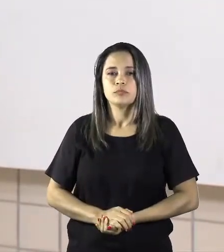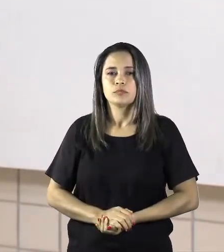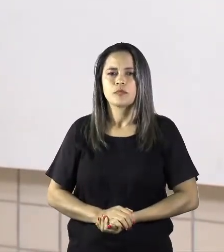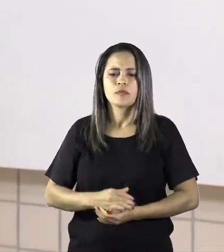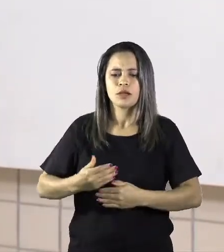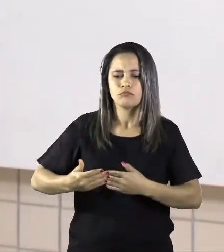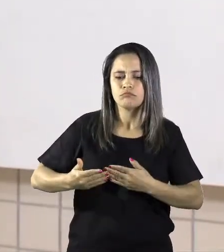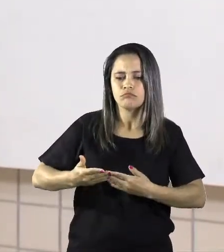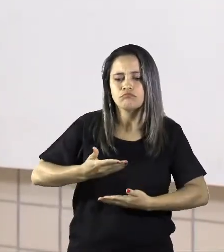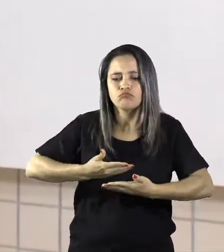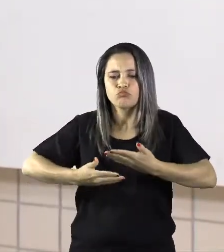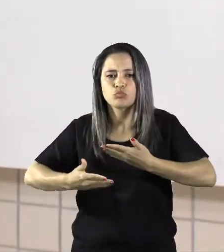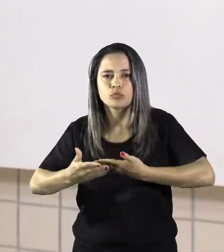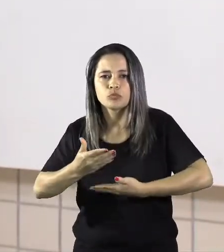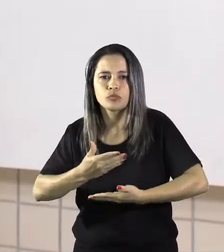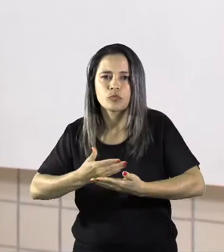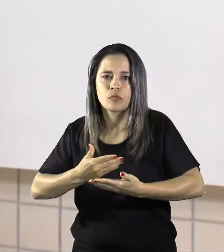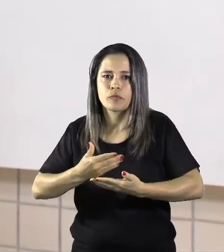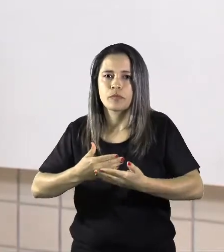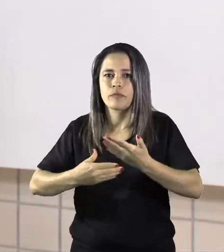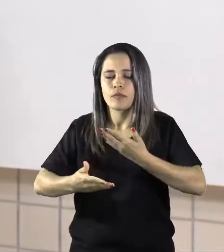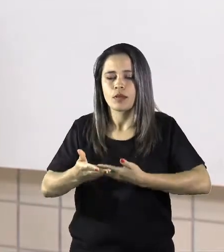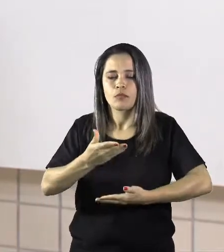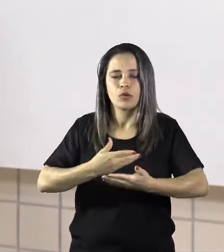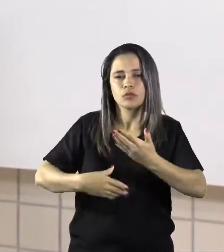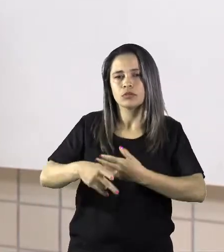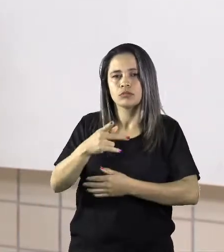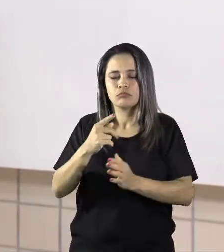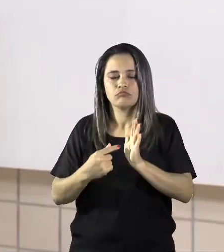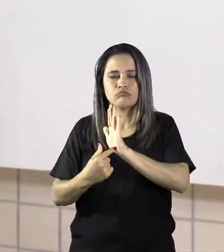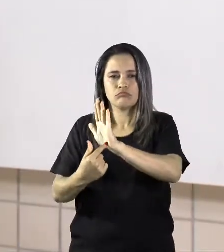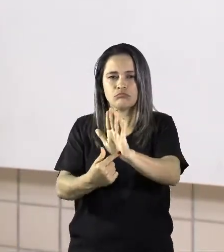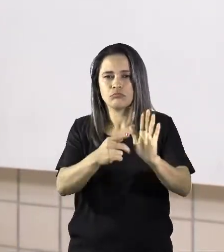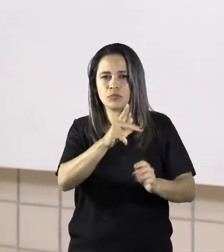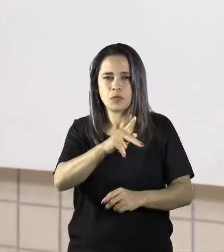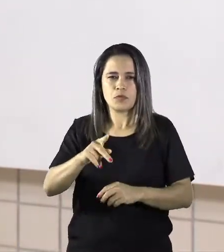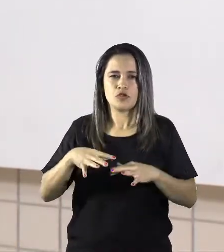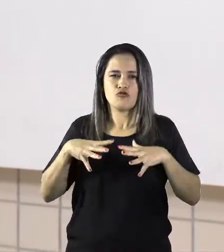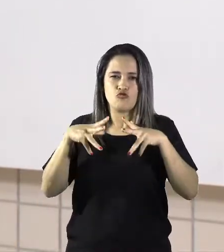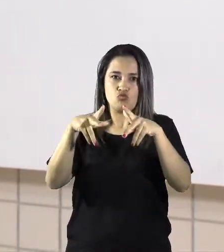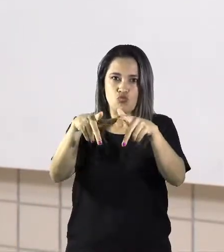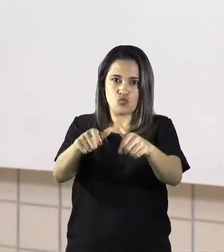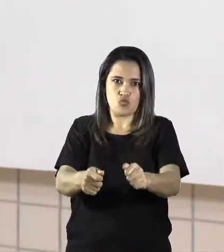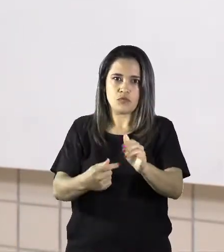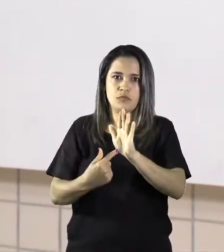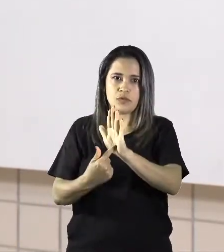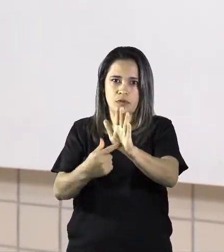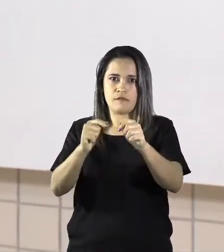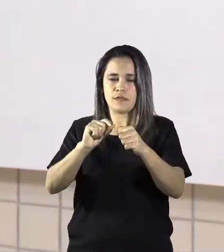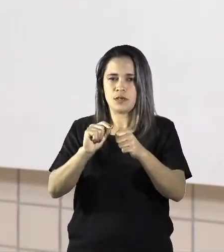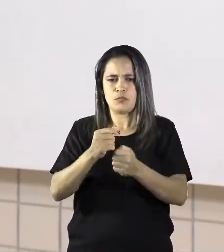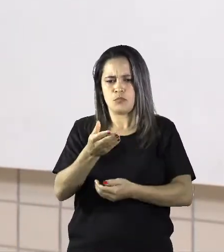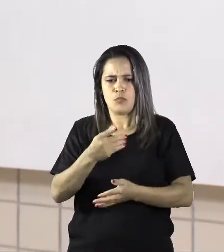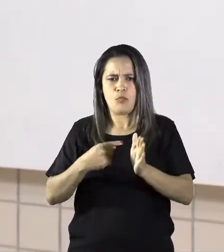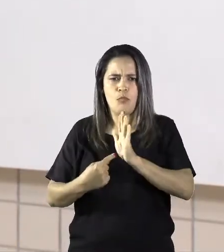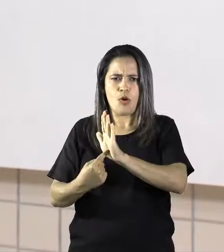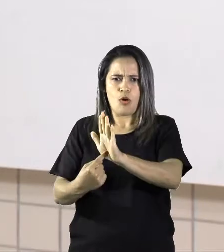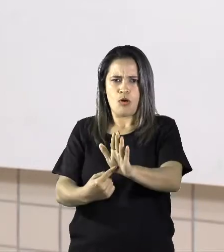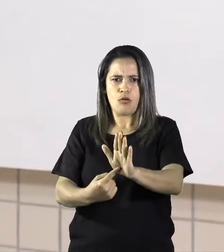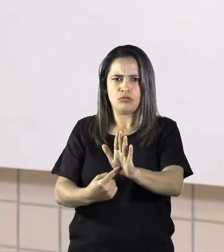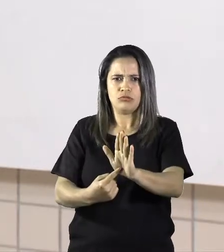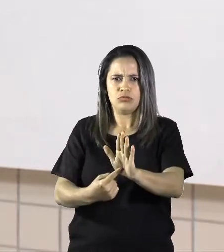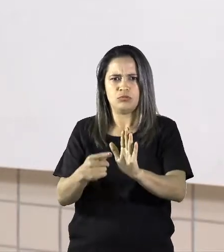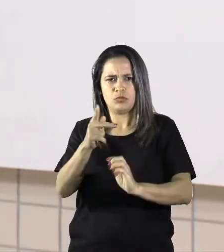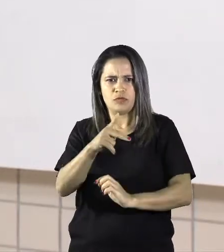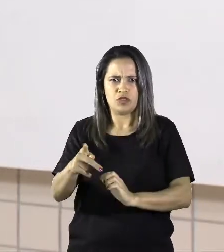entrosando, né, mostrando para a sua professora, o seu professor, tudo isso que você está fazendo, mostrando para ele, para ela, que você está